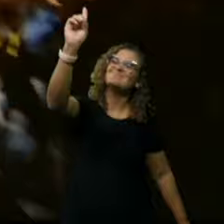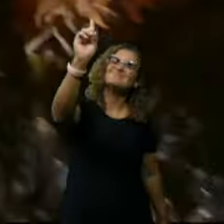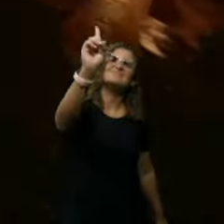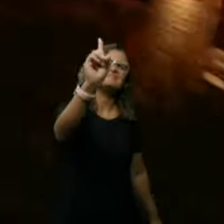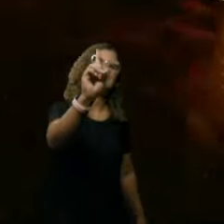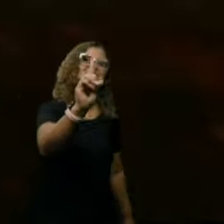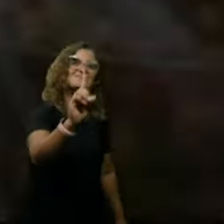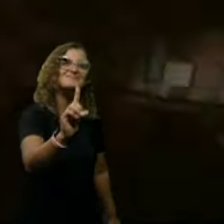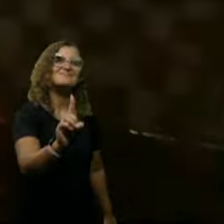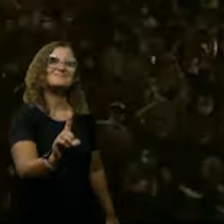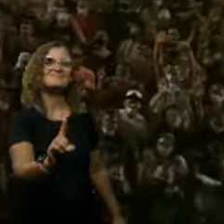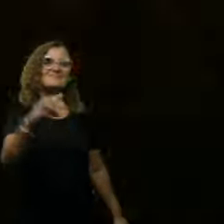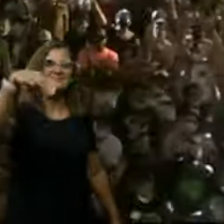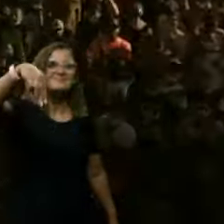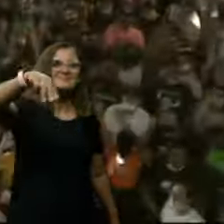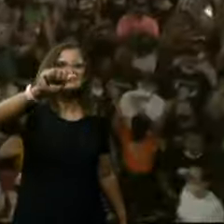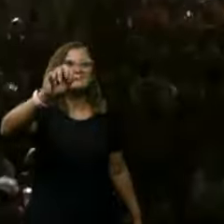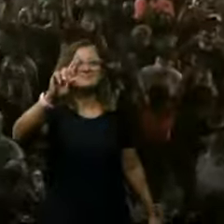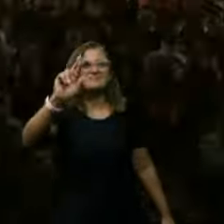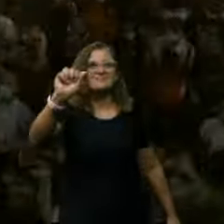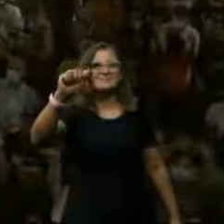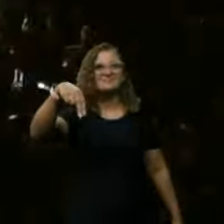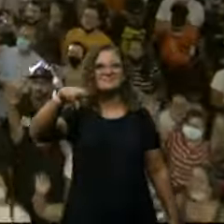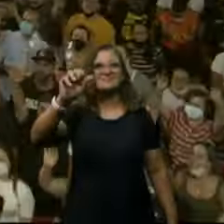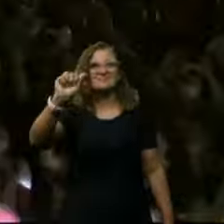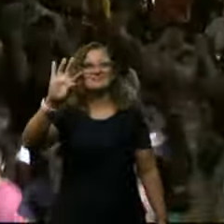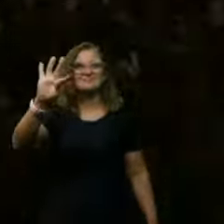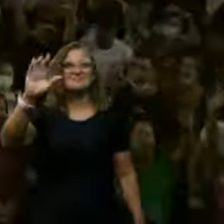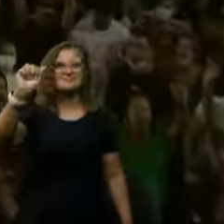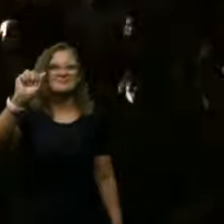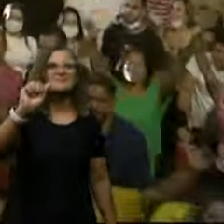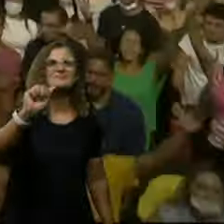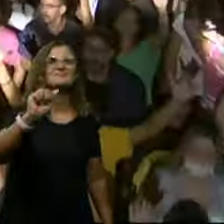E aí E aí